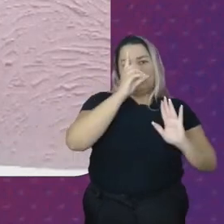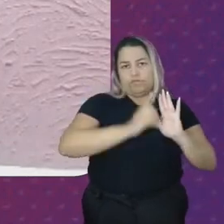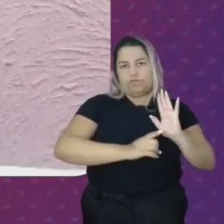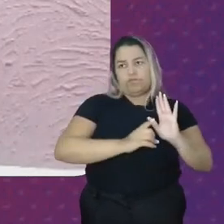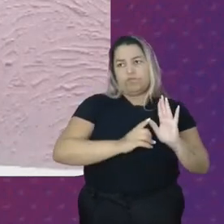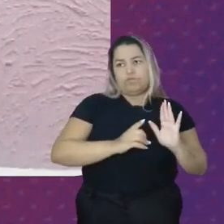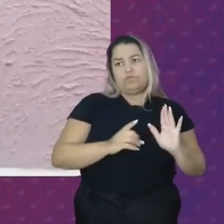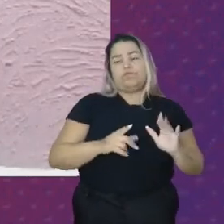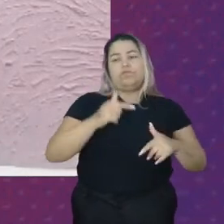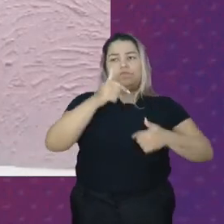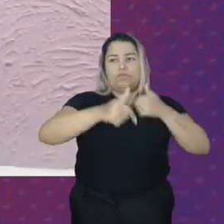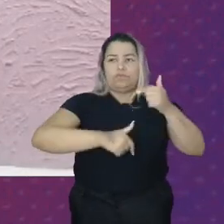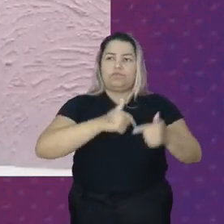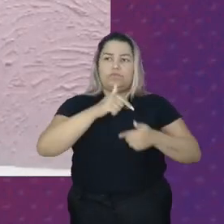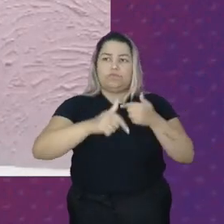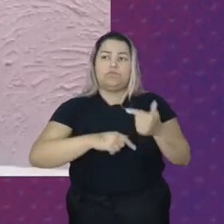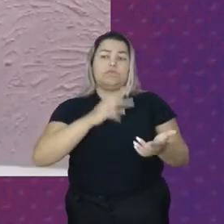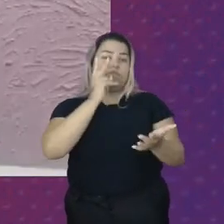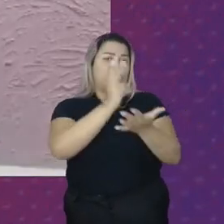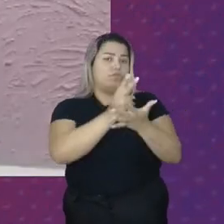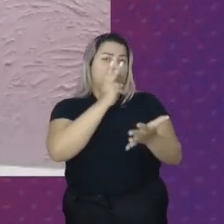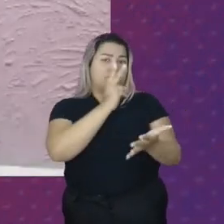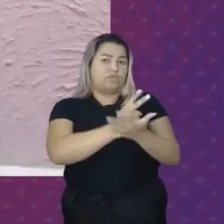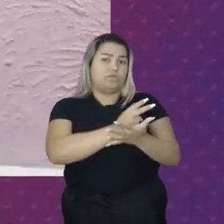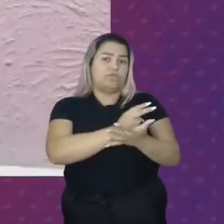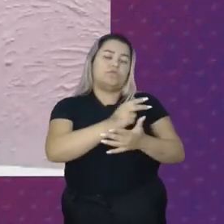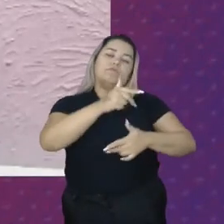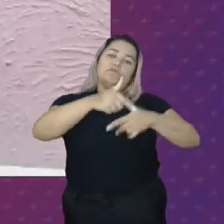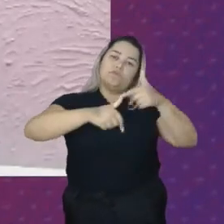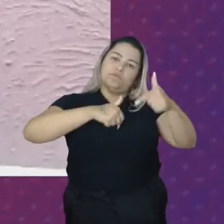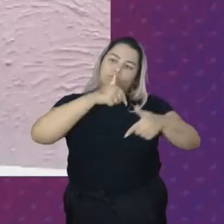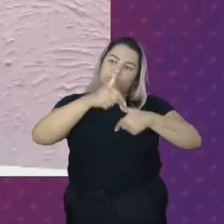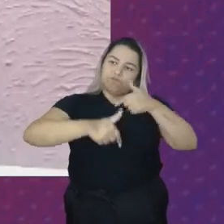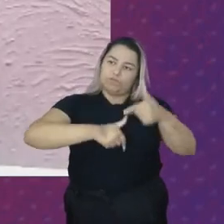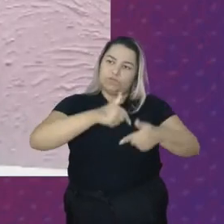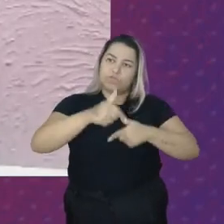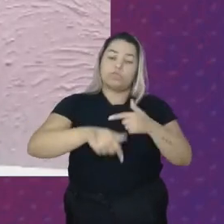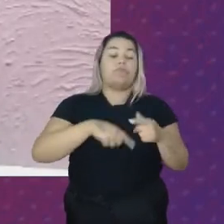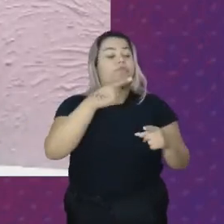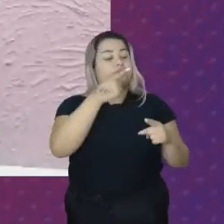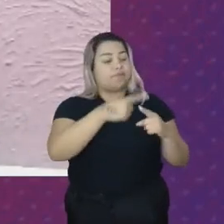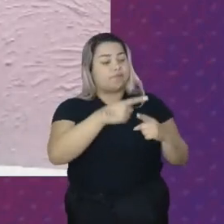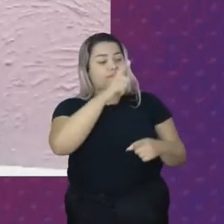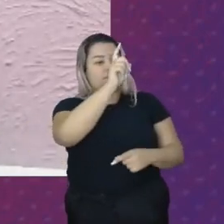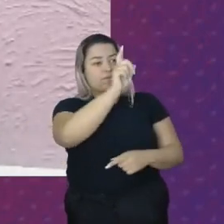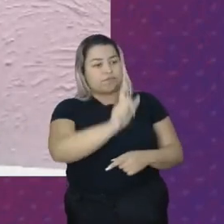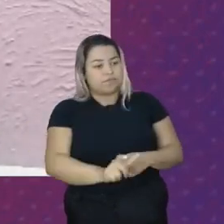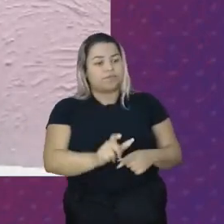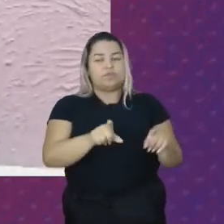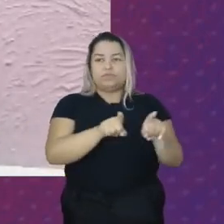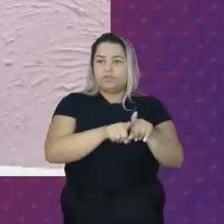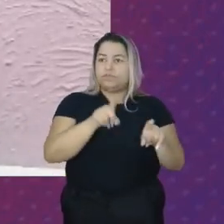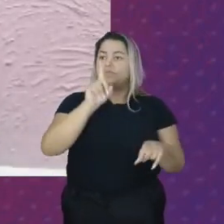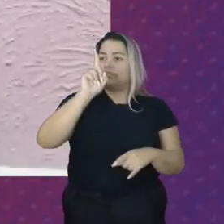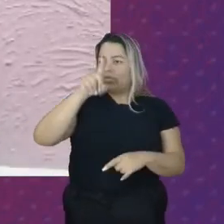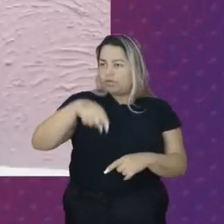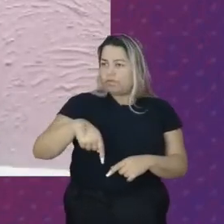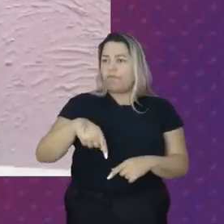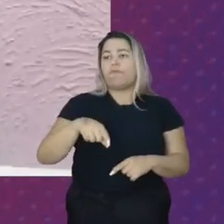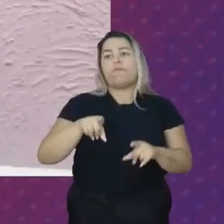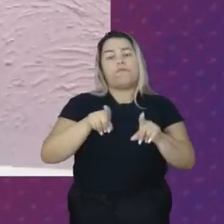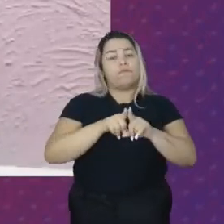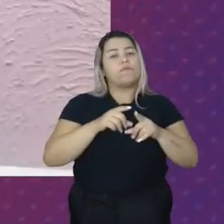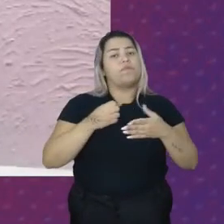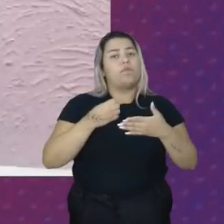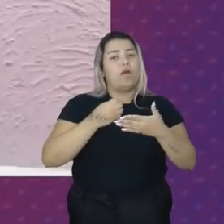como trabalhador, eu vou fazer o mesmo com a minha trabalhadora, porque ela também é uma trabalhadora. E ela está ali dando o